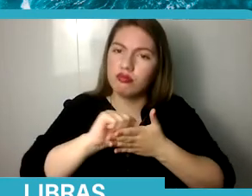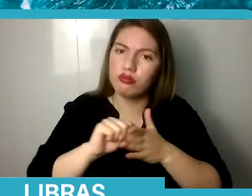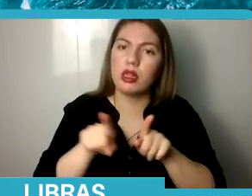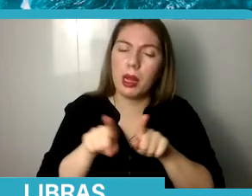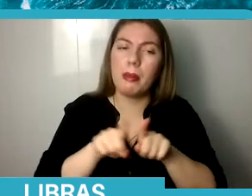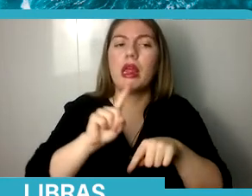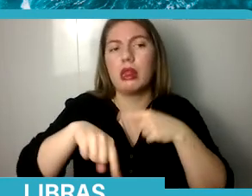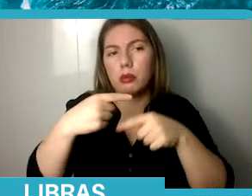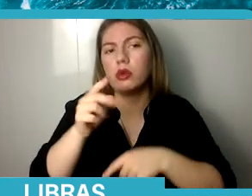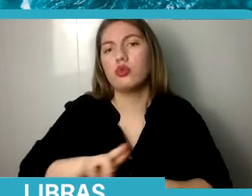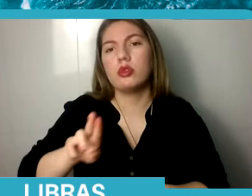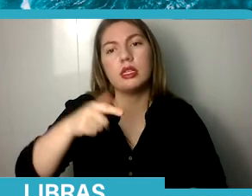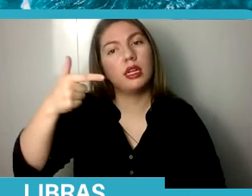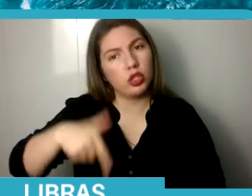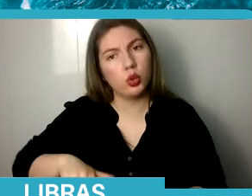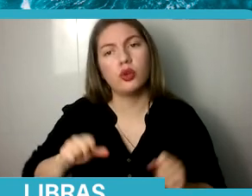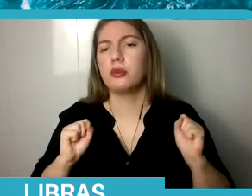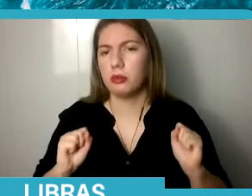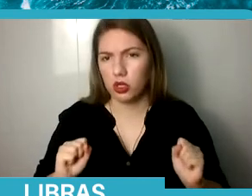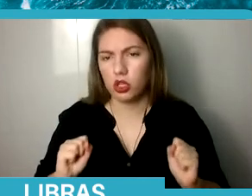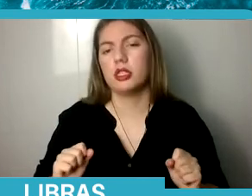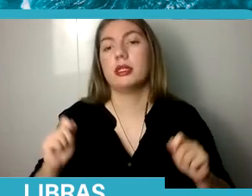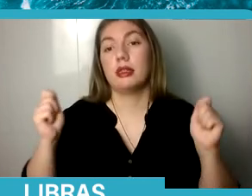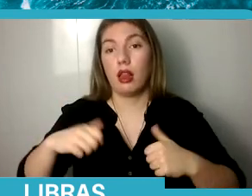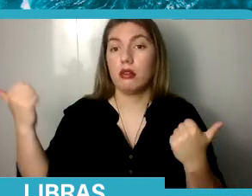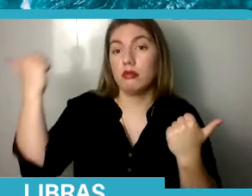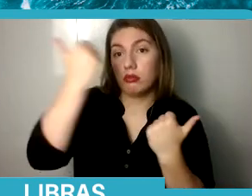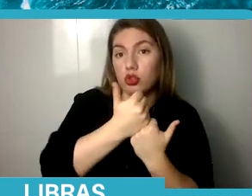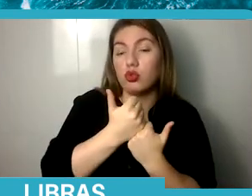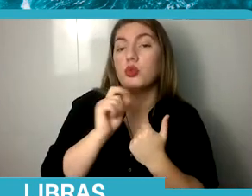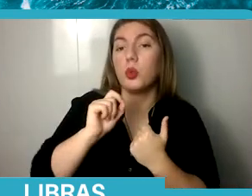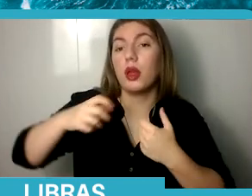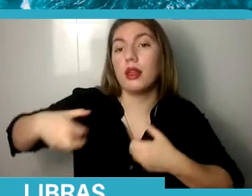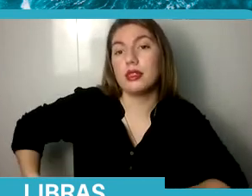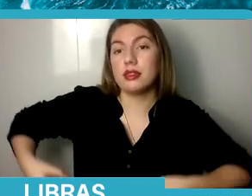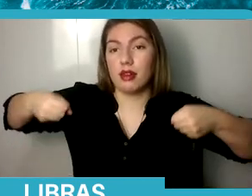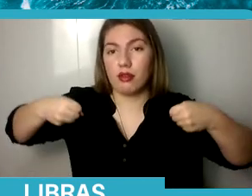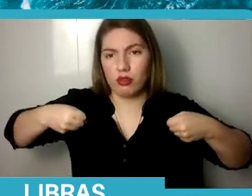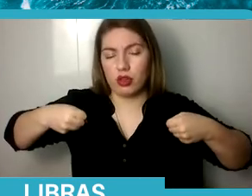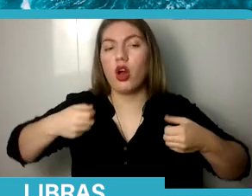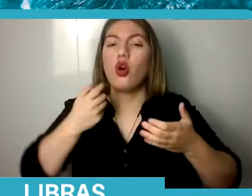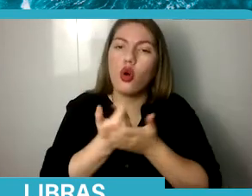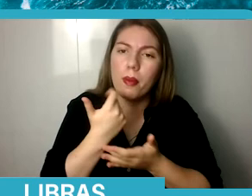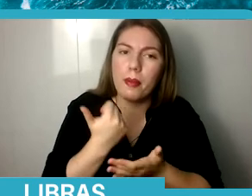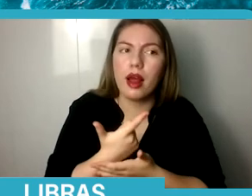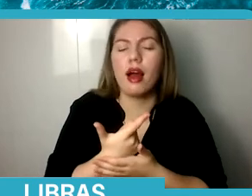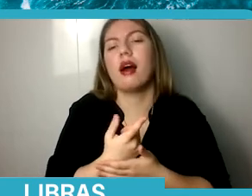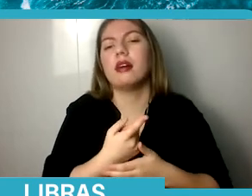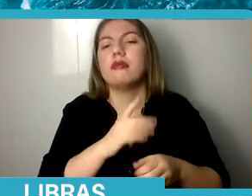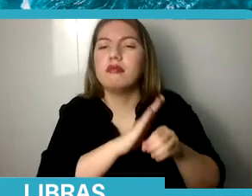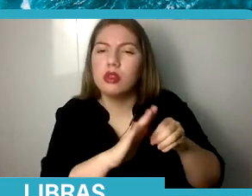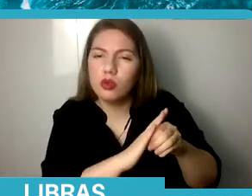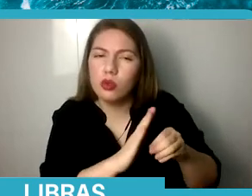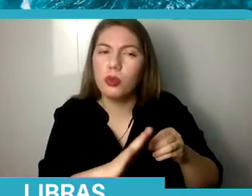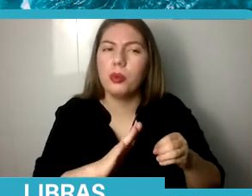reutilizada espécie substituir as sacolinhas que na hora de comprar legumes verduras e até